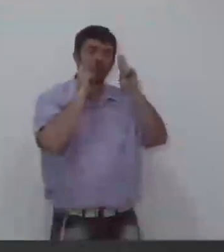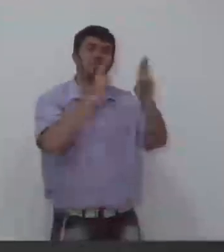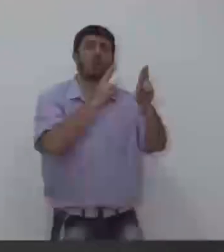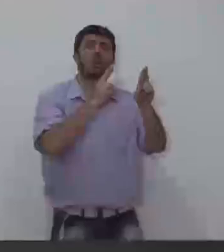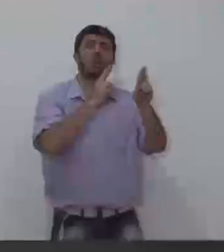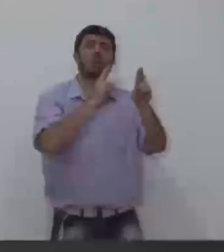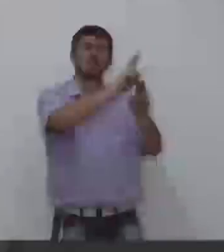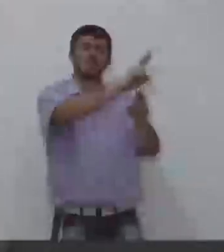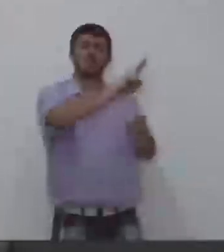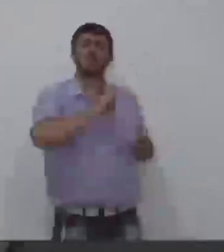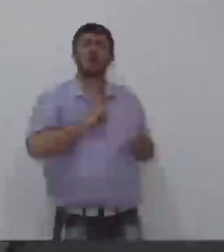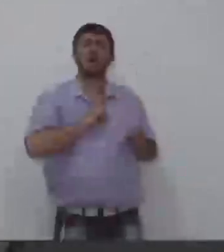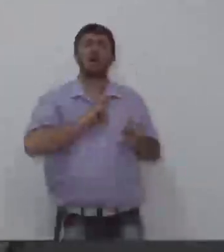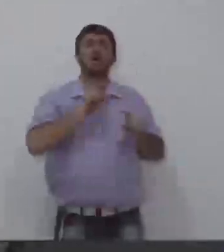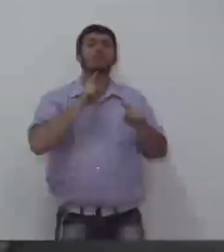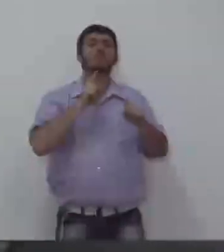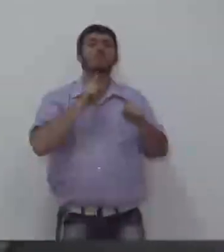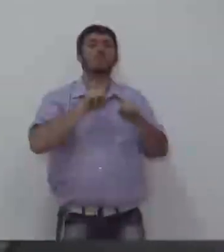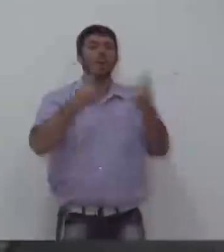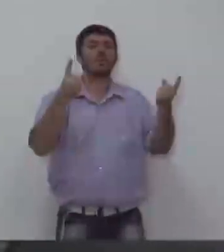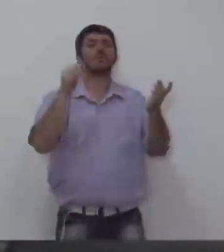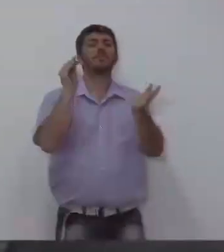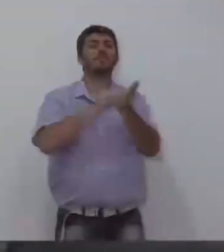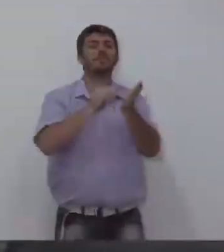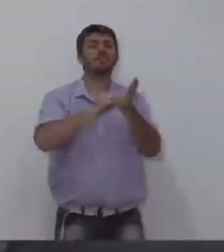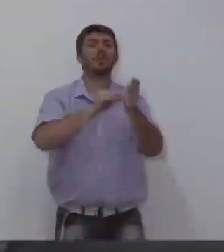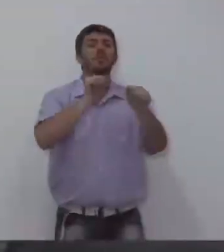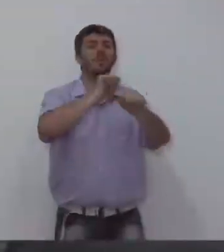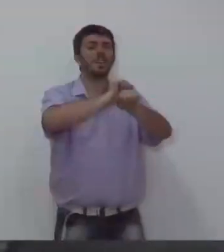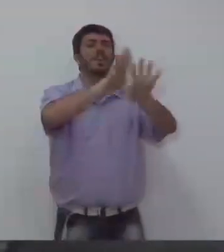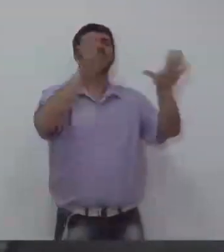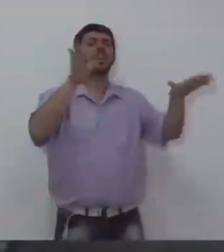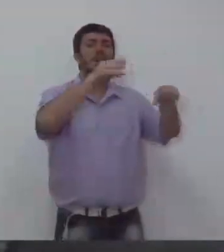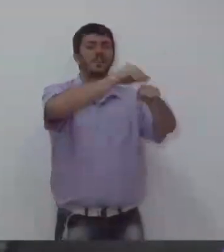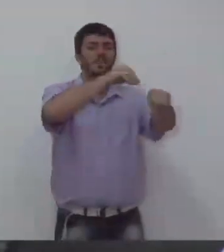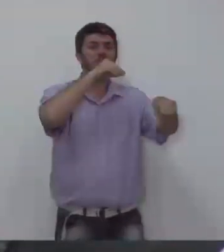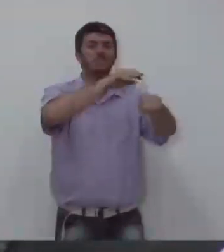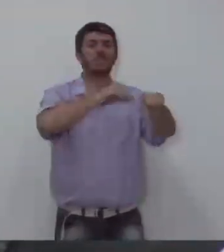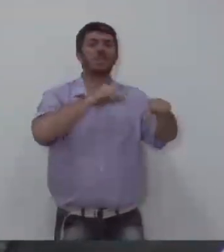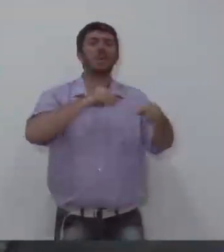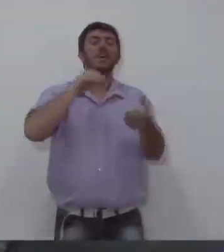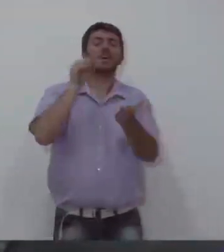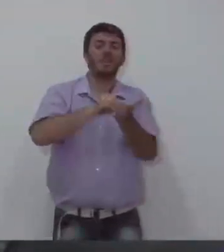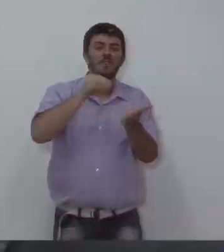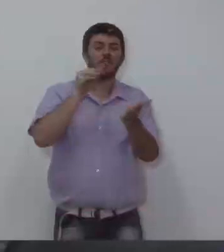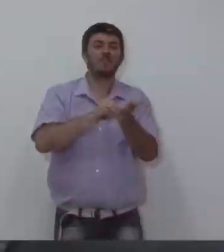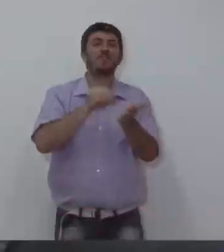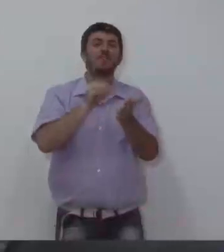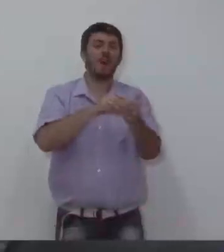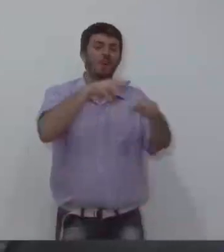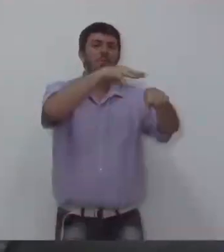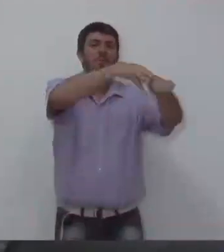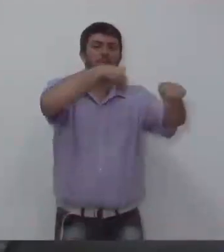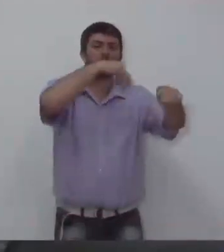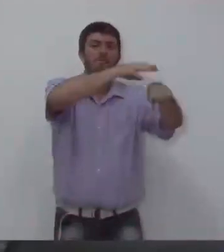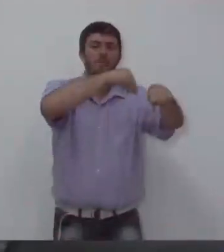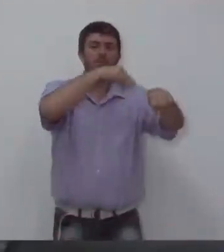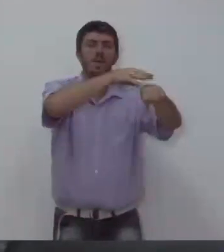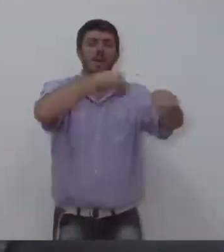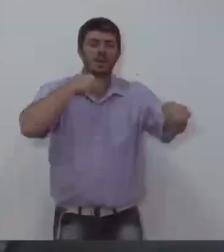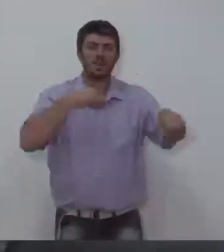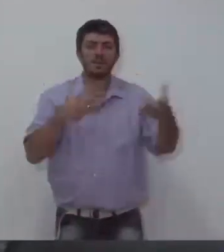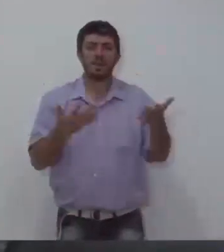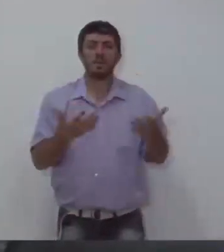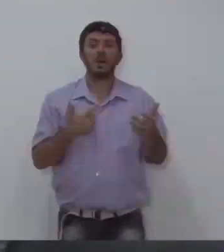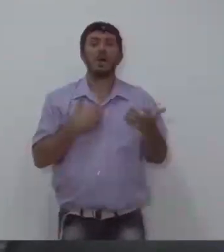muito fraca, muito incompleta. Então, a minha sugestão, vou fazer esse papel também, pedir para que o Poder Municipal ele coloque